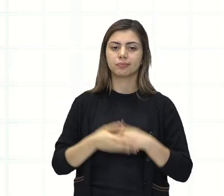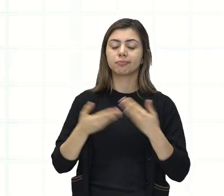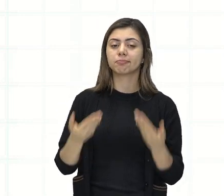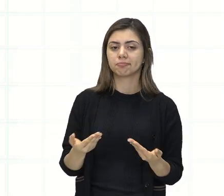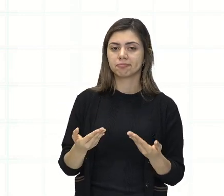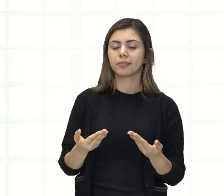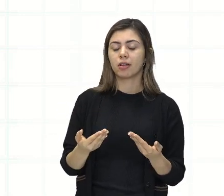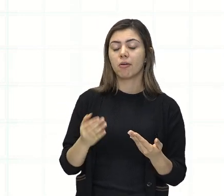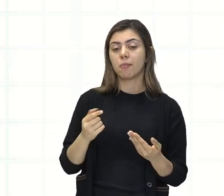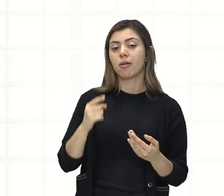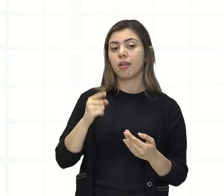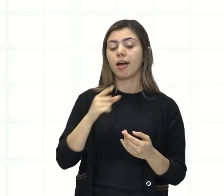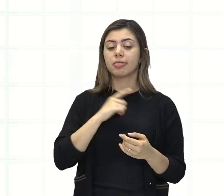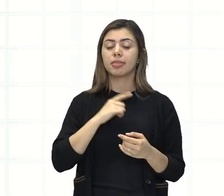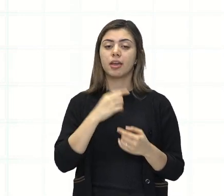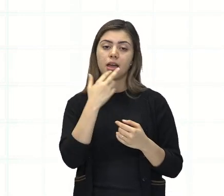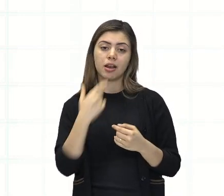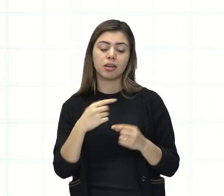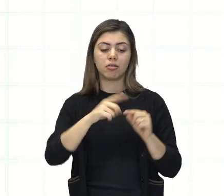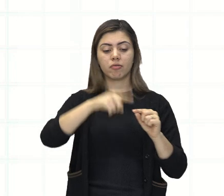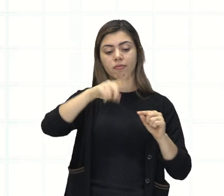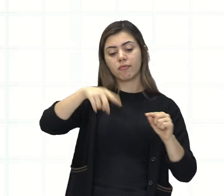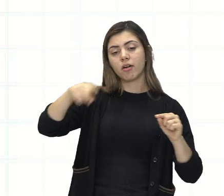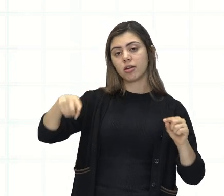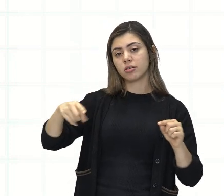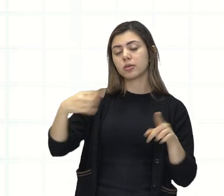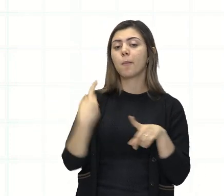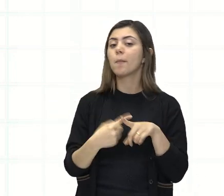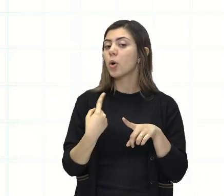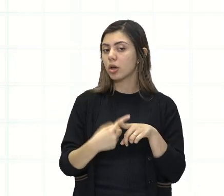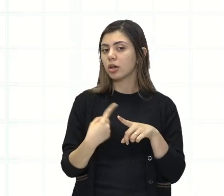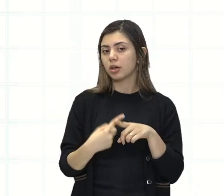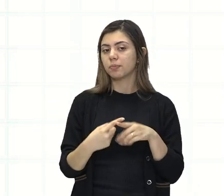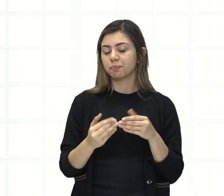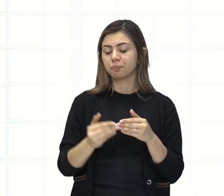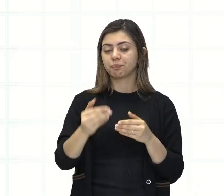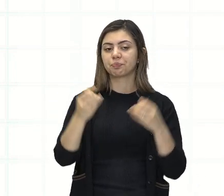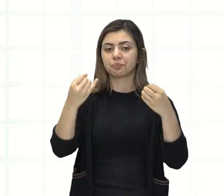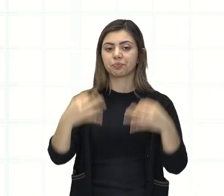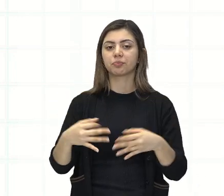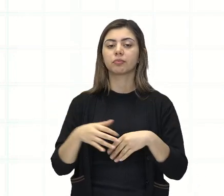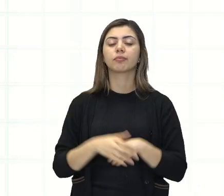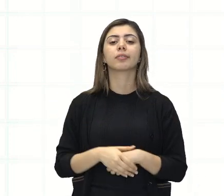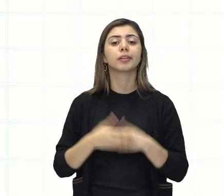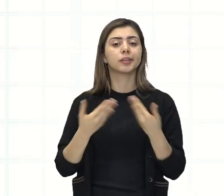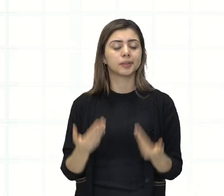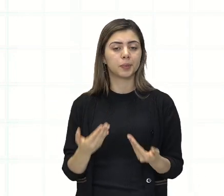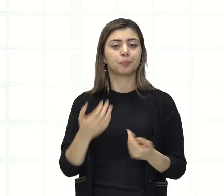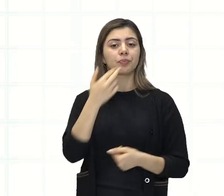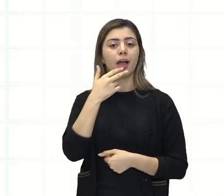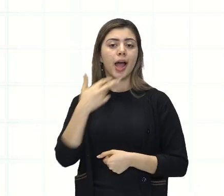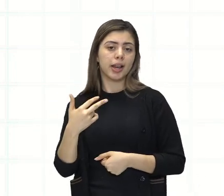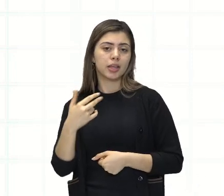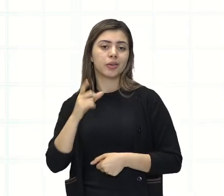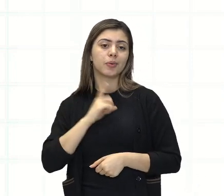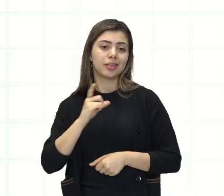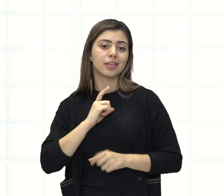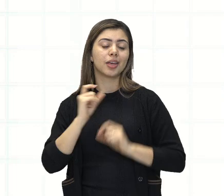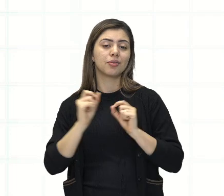que ocorre a variedade linguística? Porque as línguas